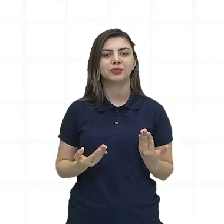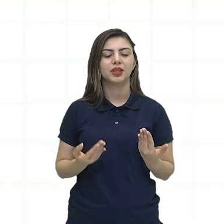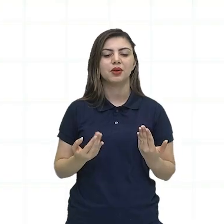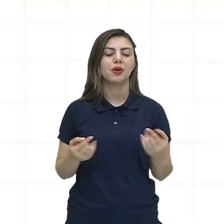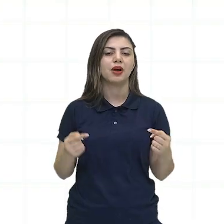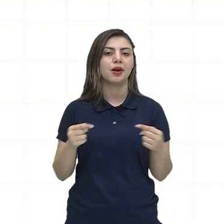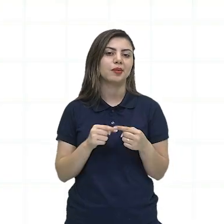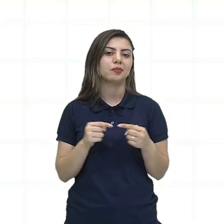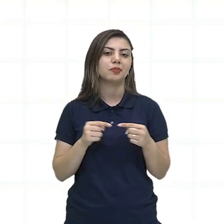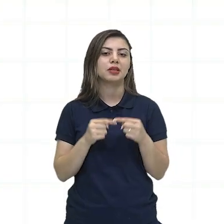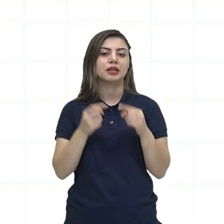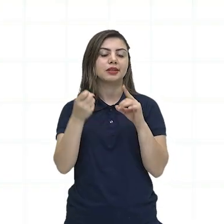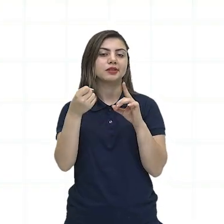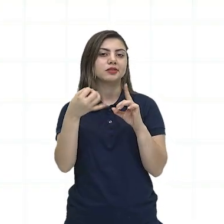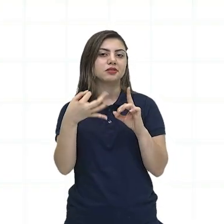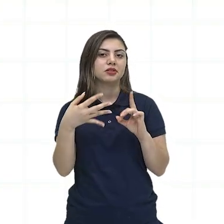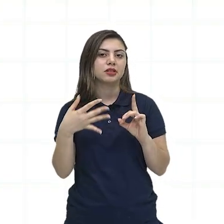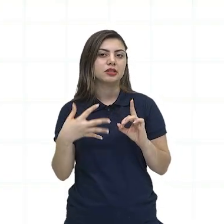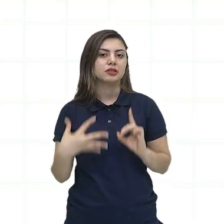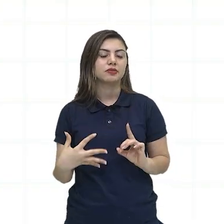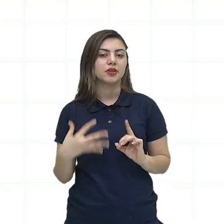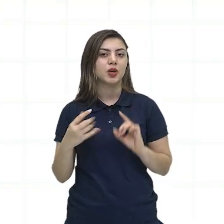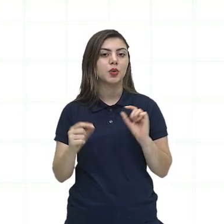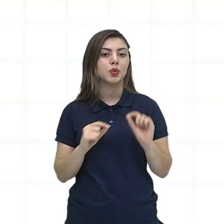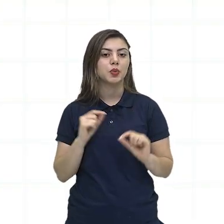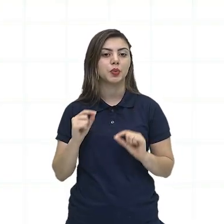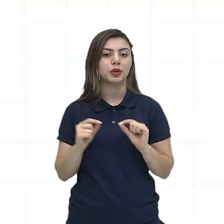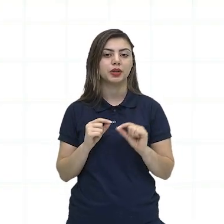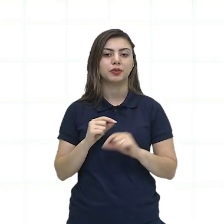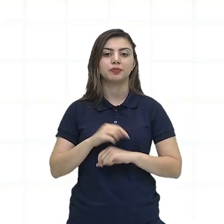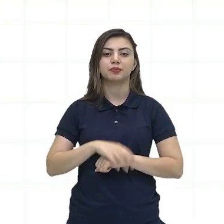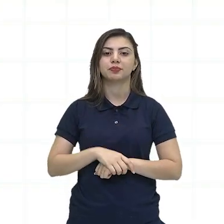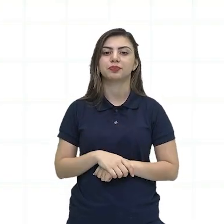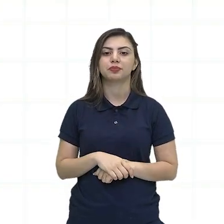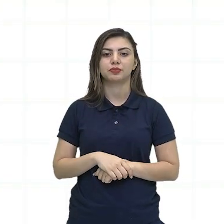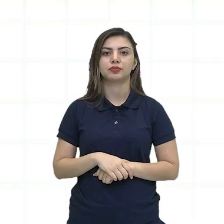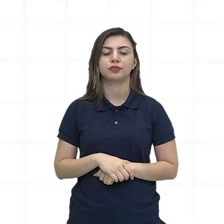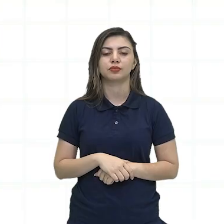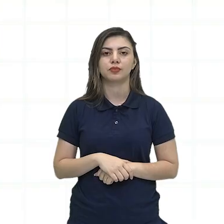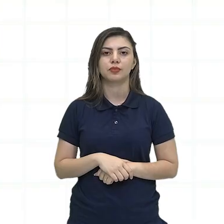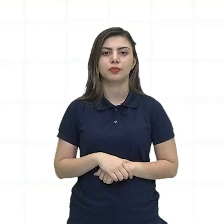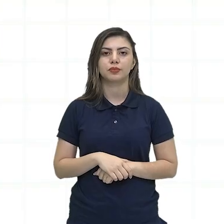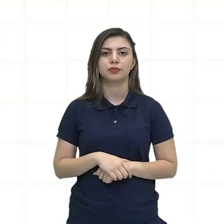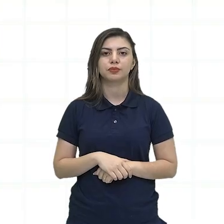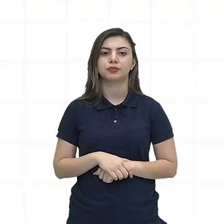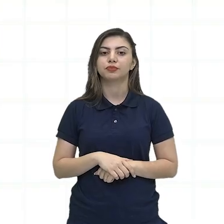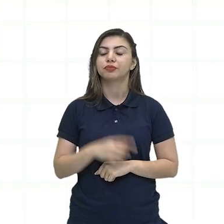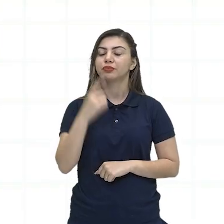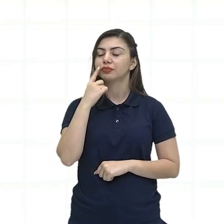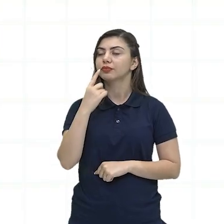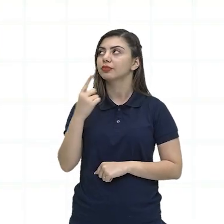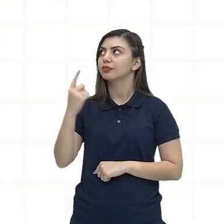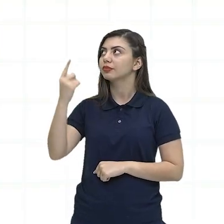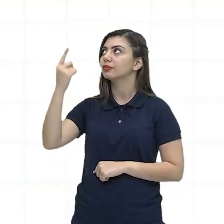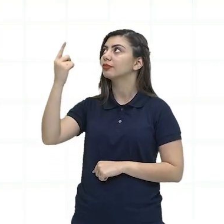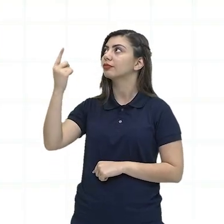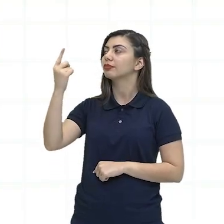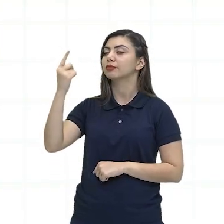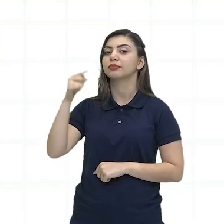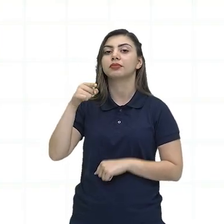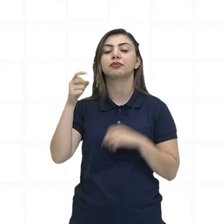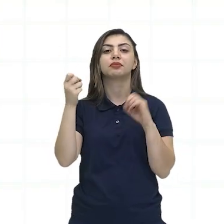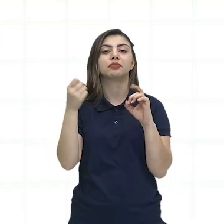diz, ele vai descrever, describe how often an action occurs. Ele vai descrever com